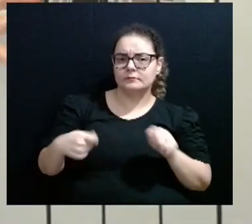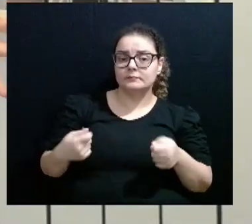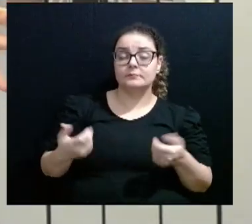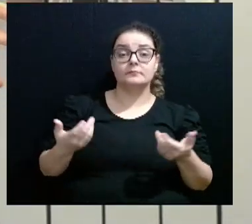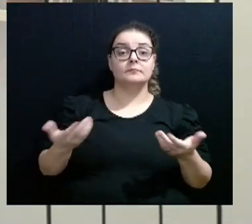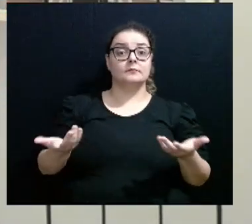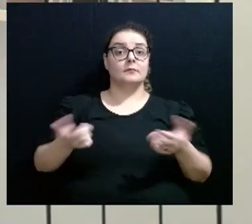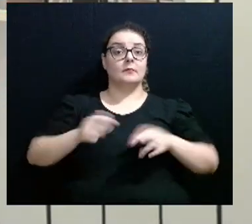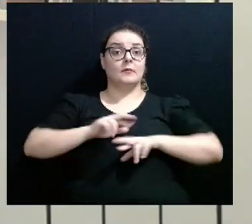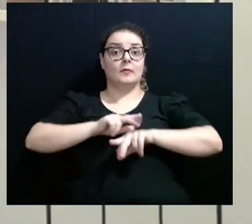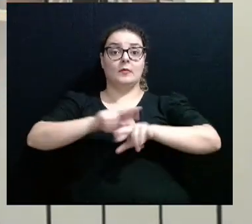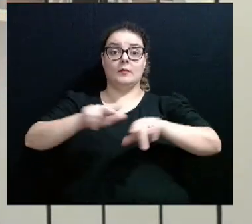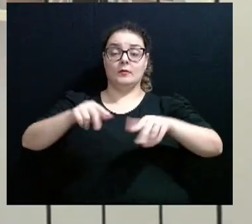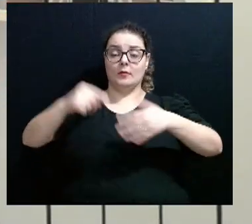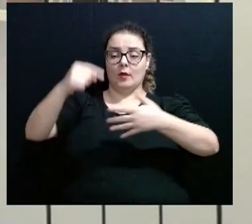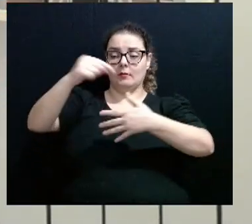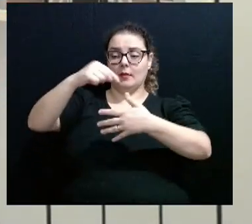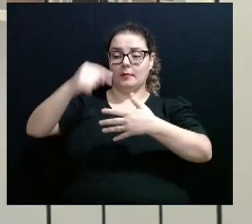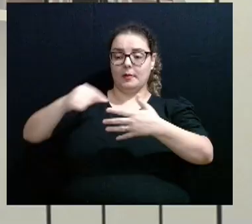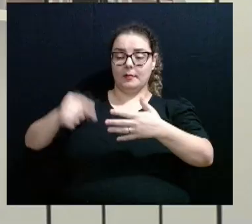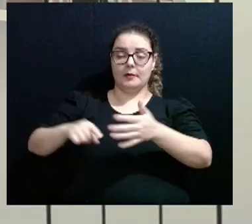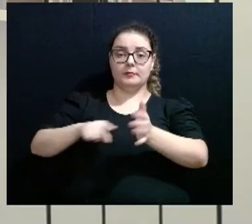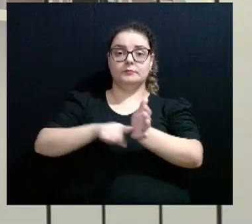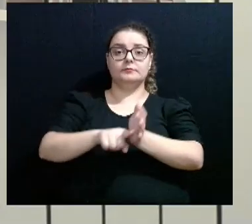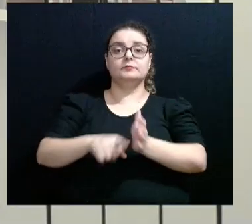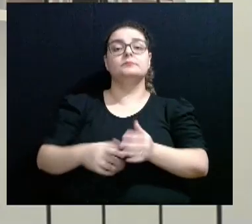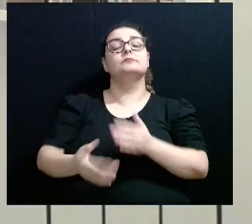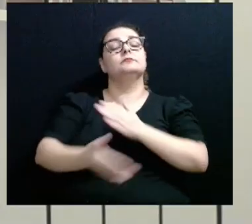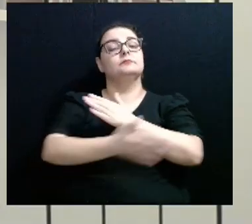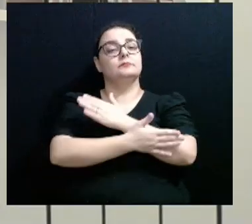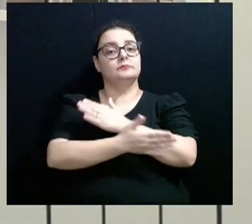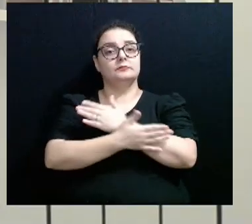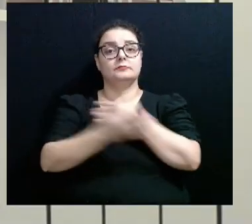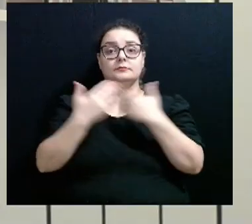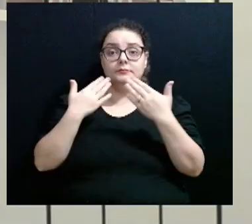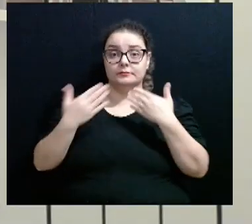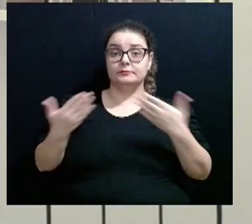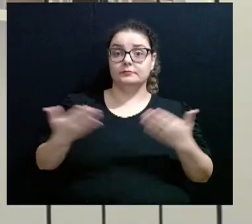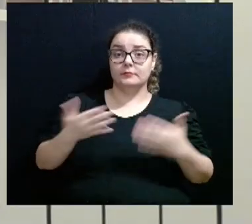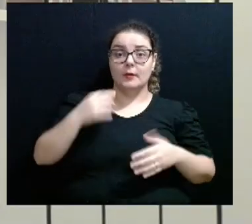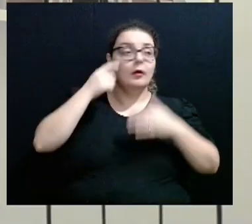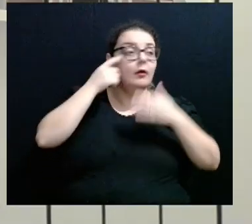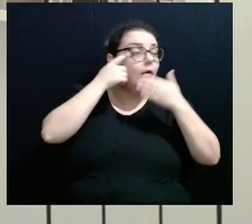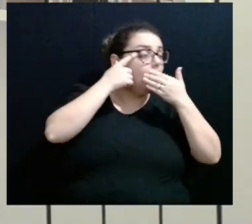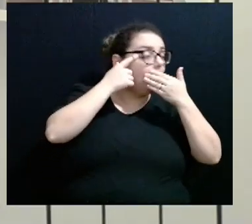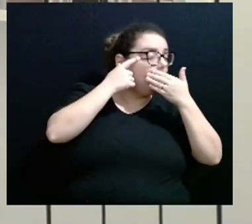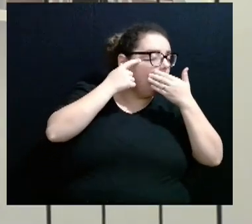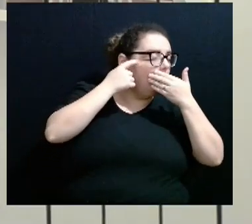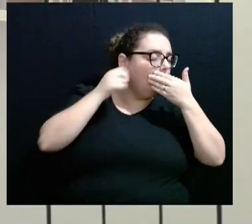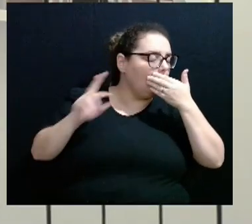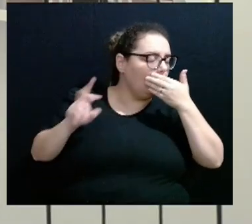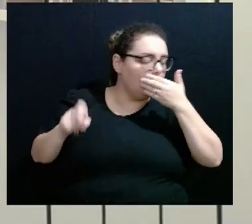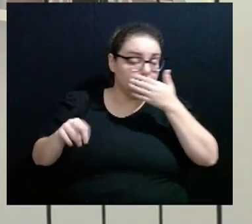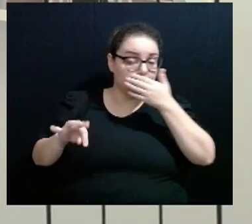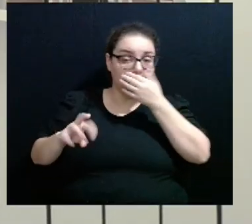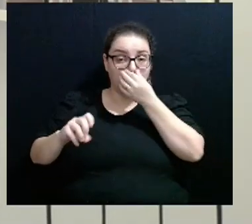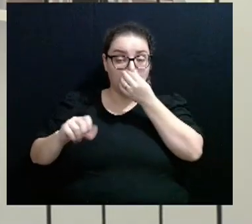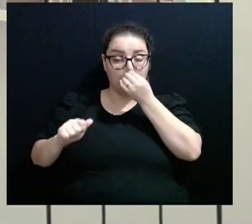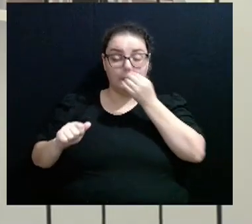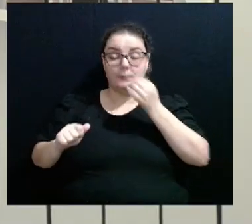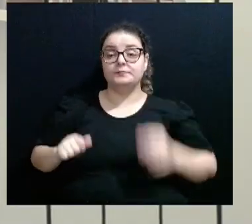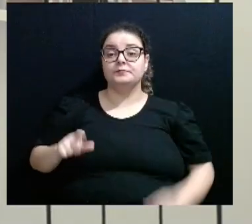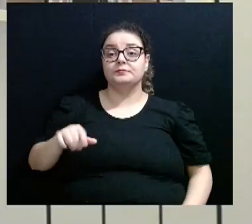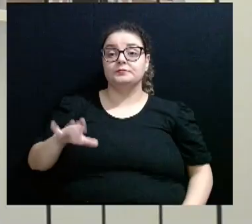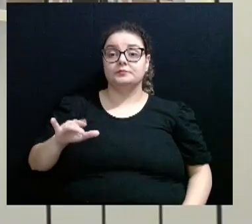muitos questionamentos e, para nos ajudar, eu converso agora com a Renata Rivetti, ela que é especialista em ciência da